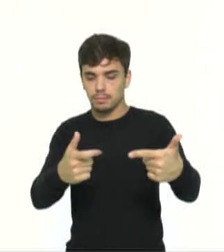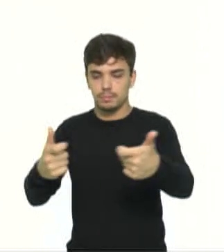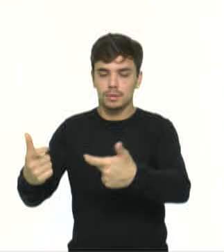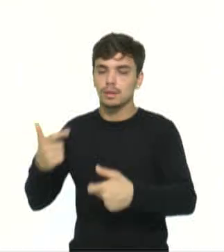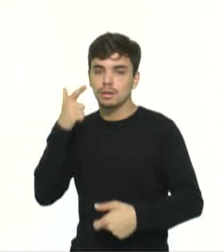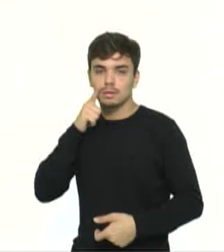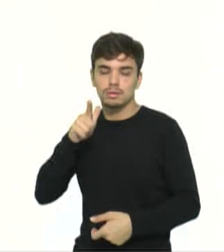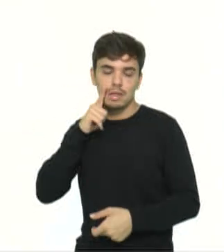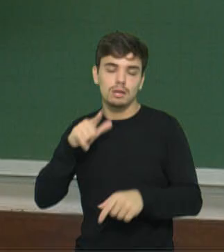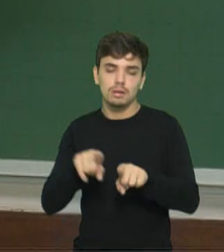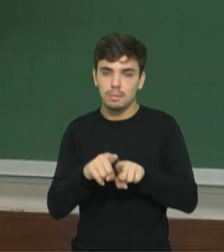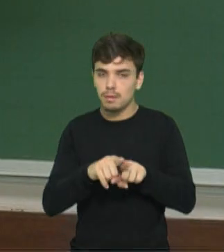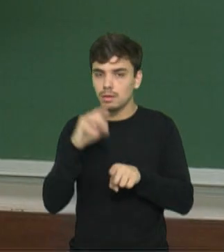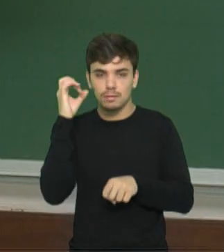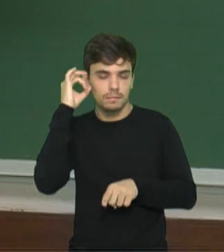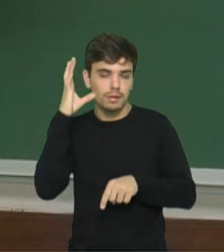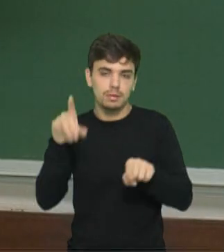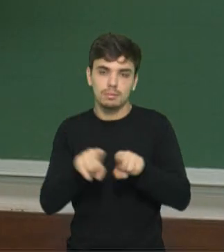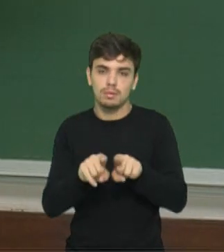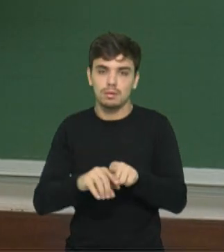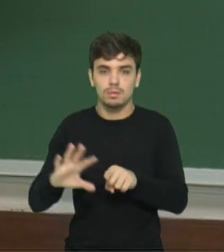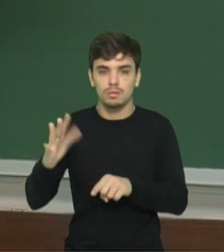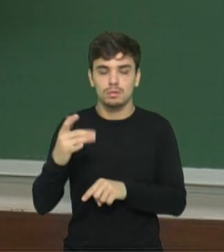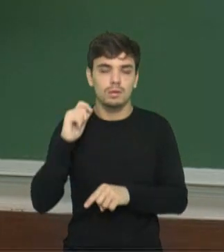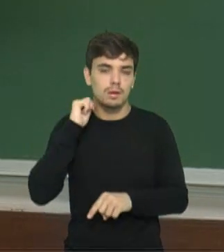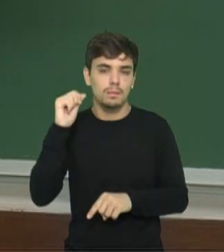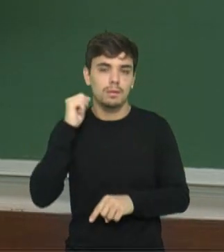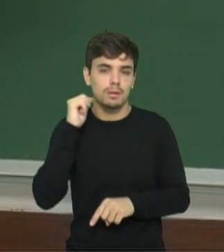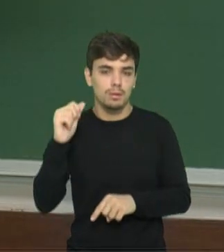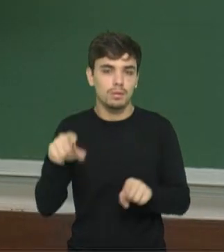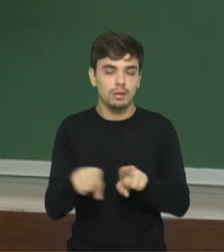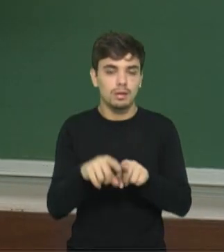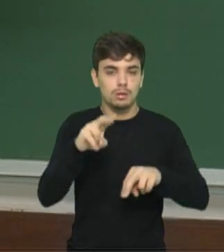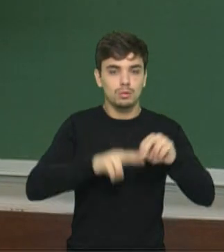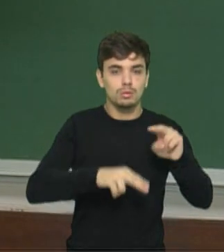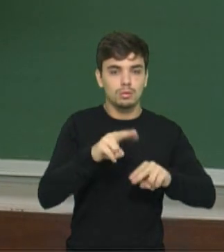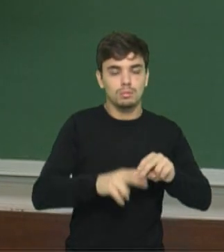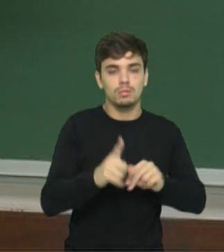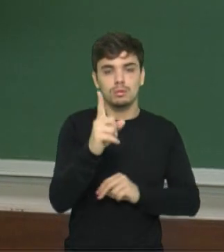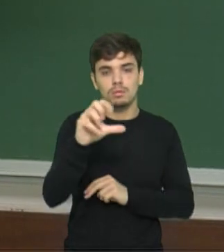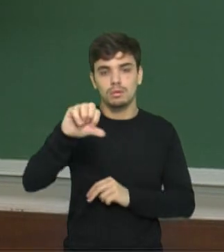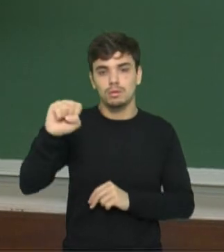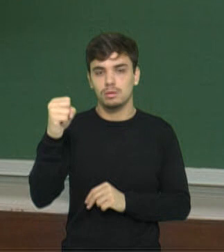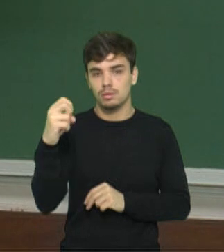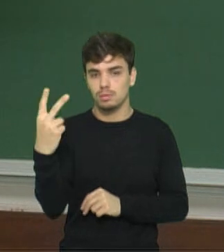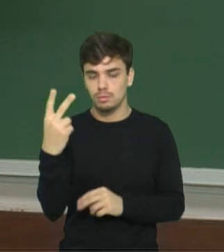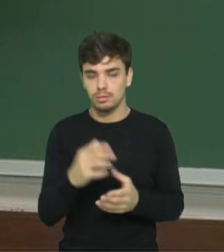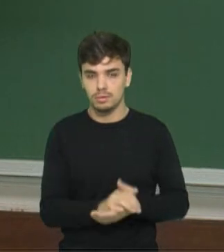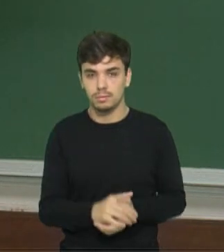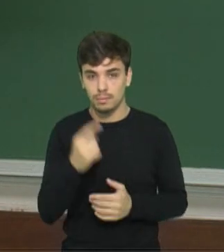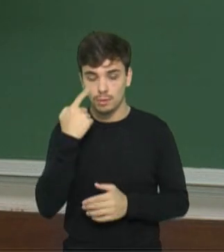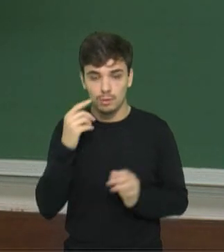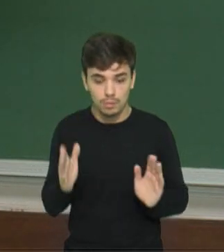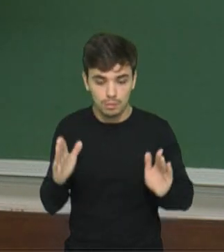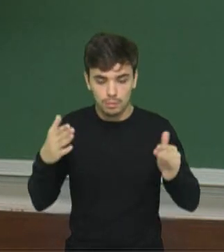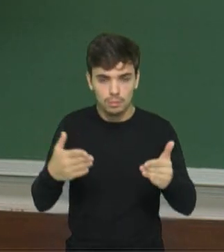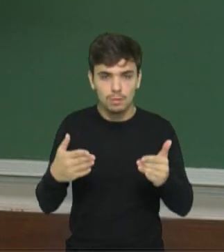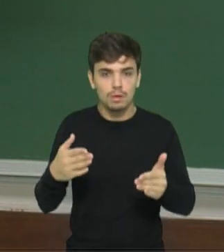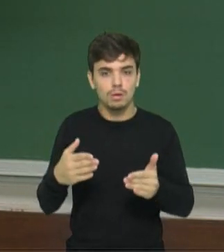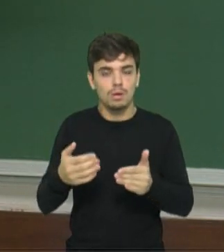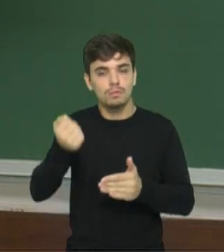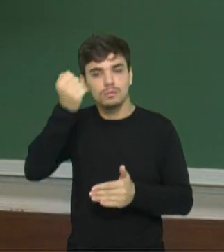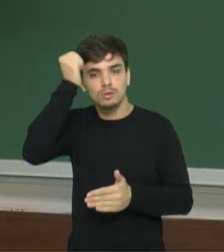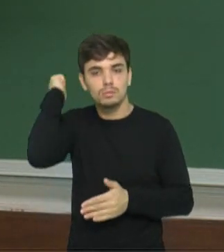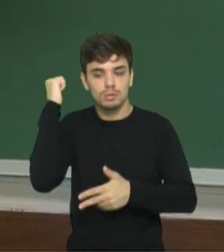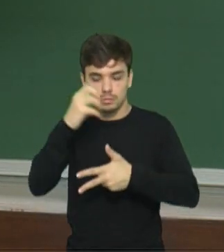e a guerra ocorreu entre abril e junho de 1982, beleza? Gente, foco no vestibular, foco no